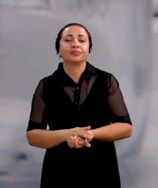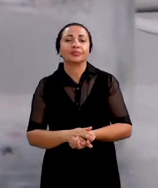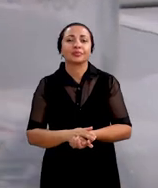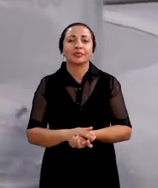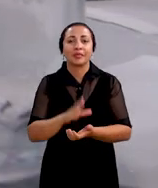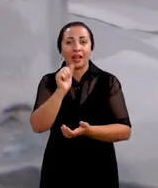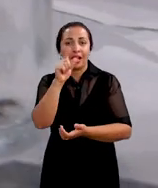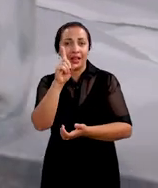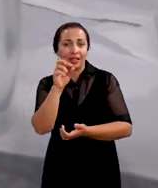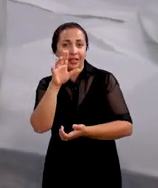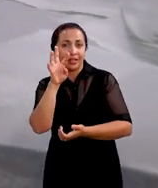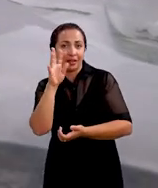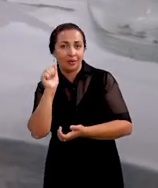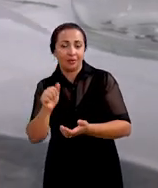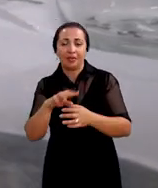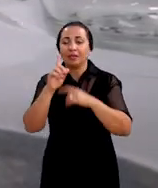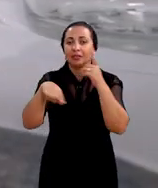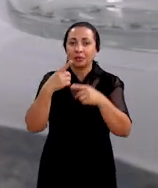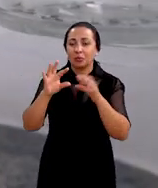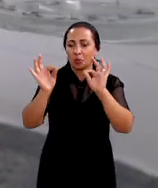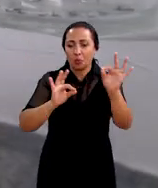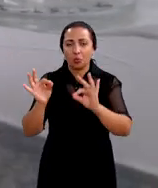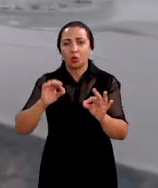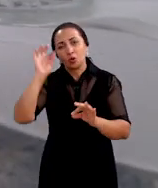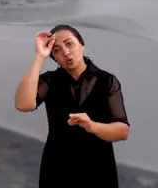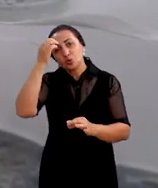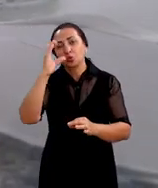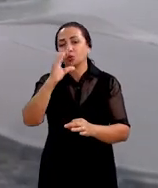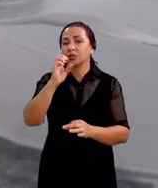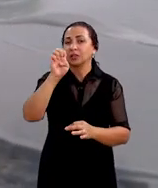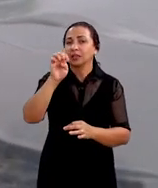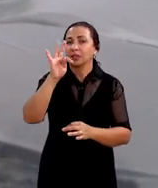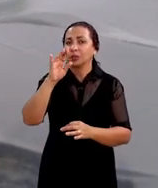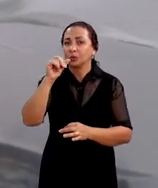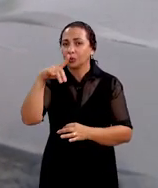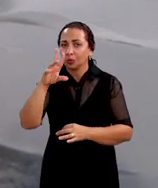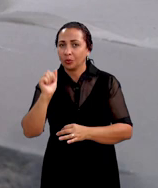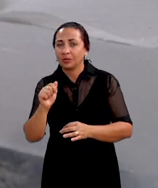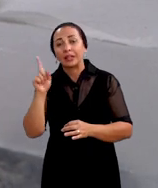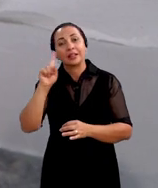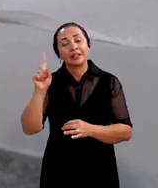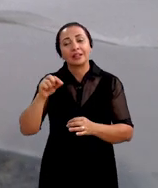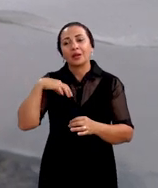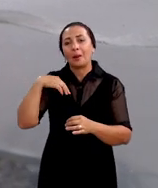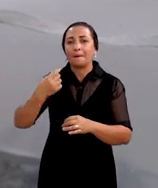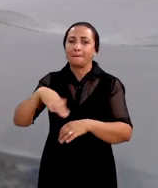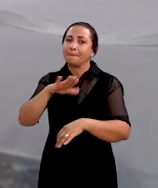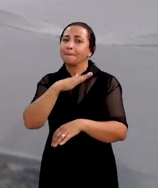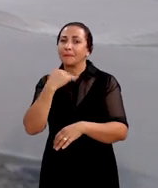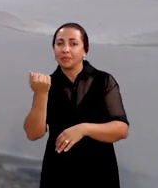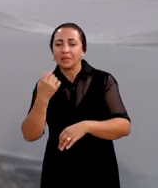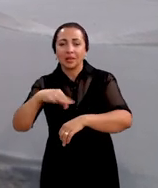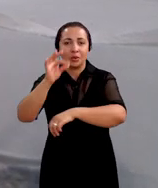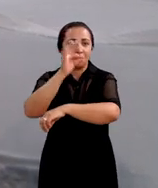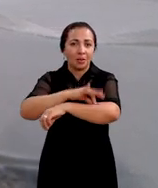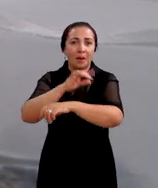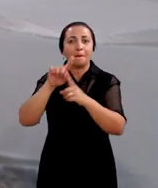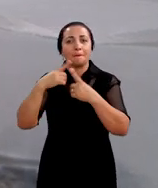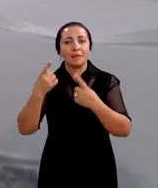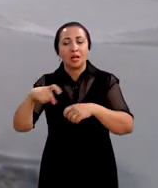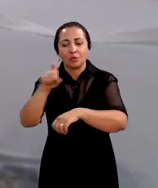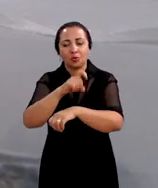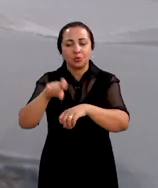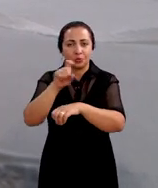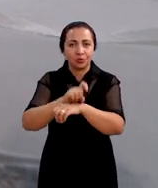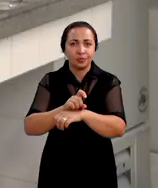a deltametrina. No controle, a gente passa só acetona, que é para saber que não é ela que mata os nossos mosquitos, e sim